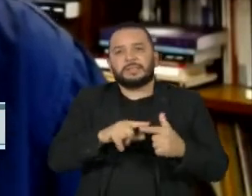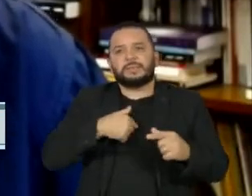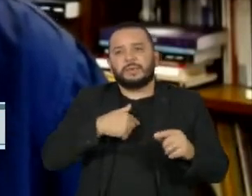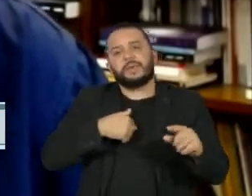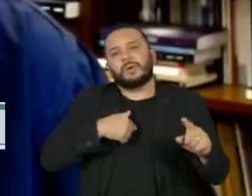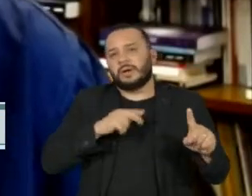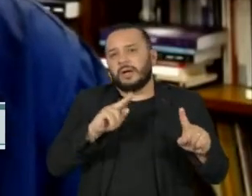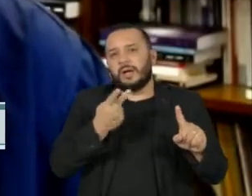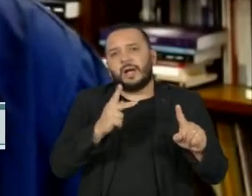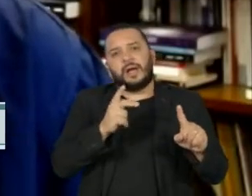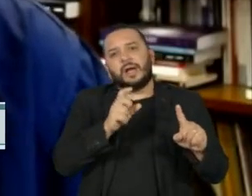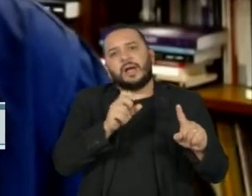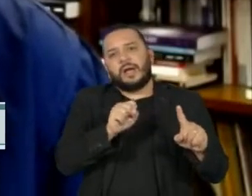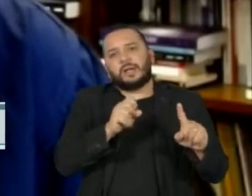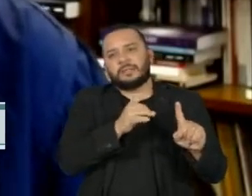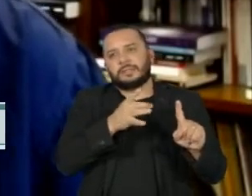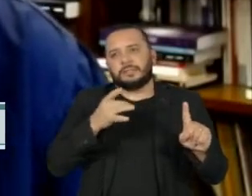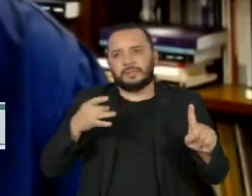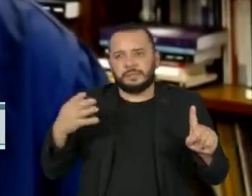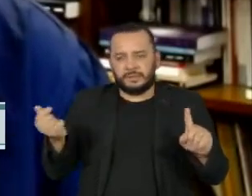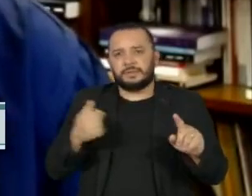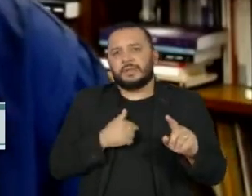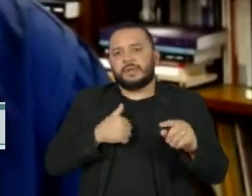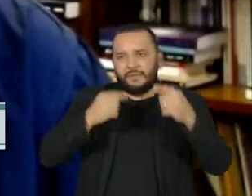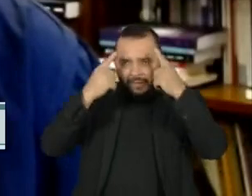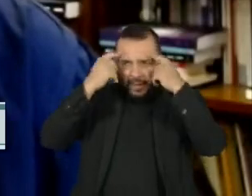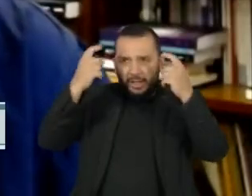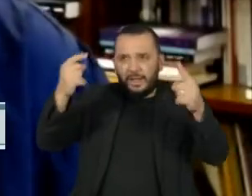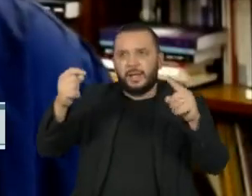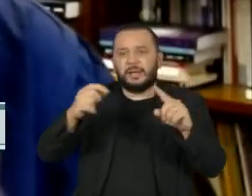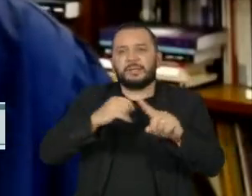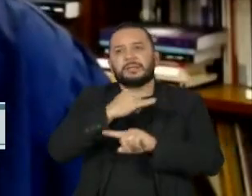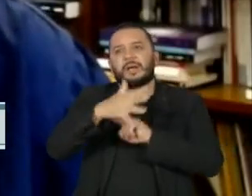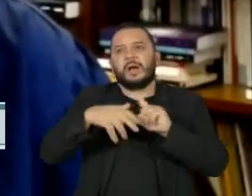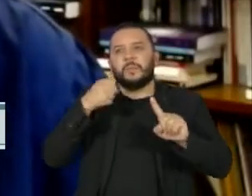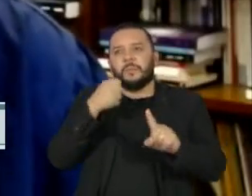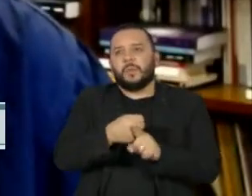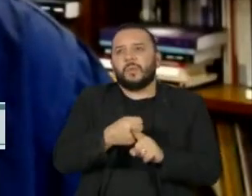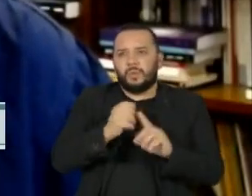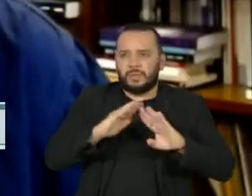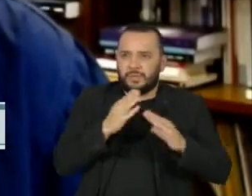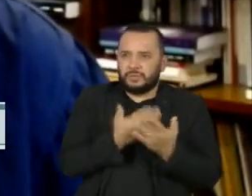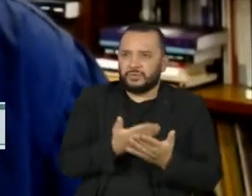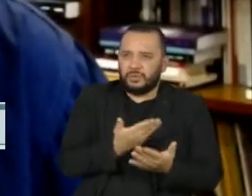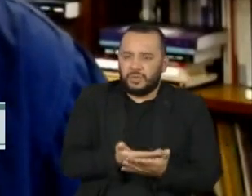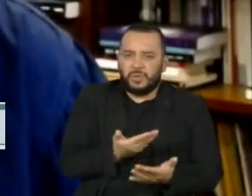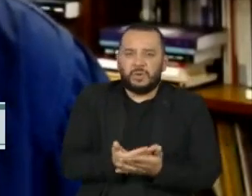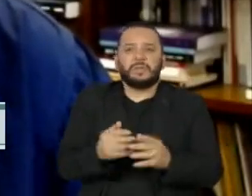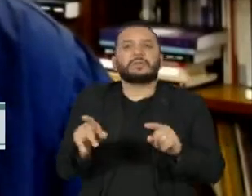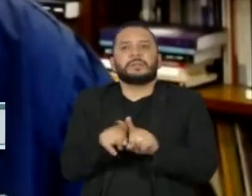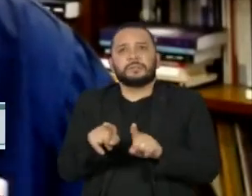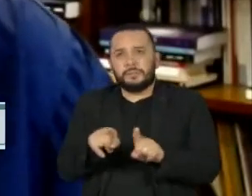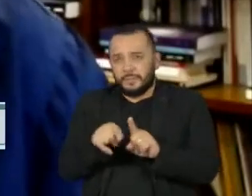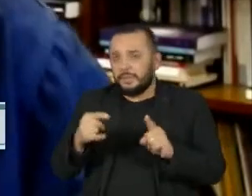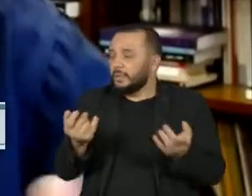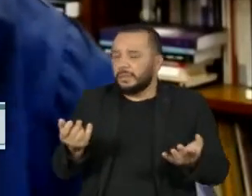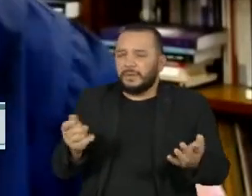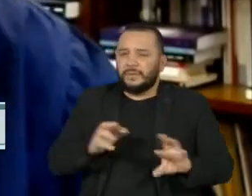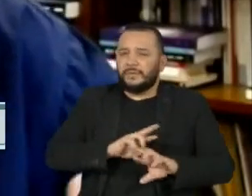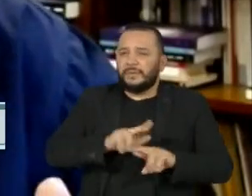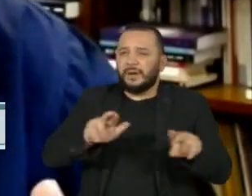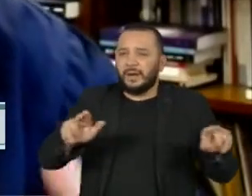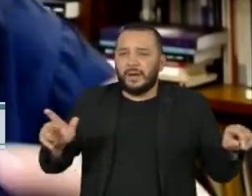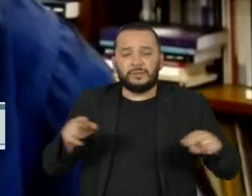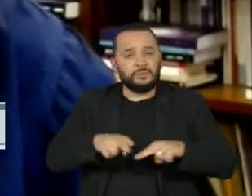homofobia, violência de gênero, bullying nas escolas e também nas organizações. Ou seja, esse